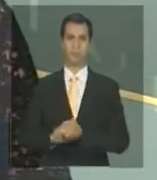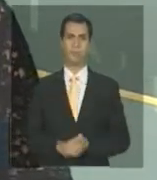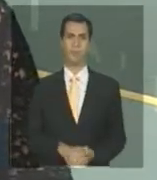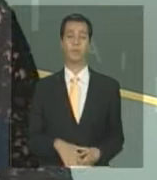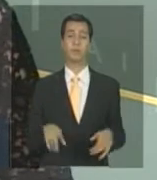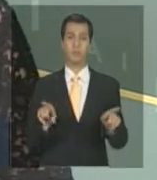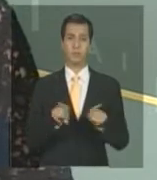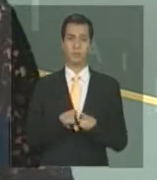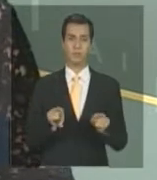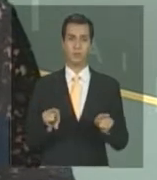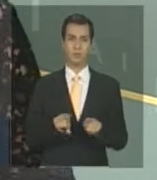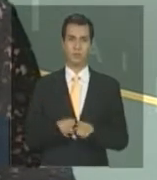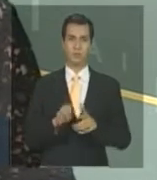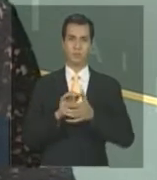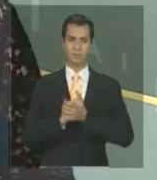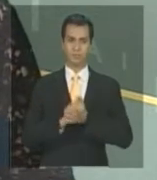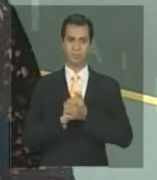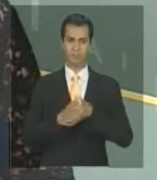Cumprimentar aqui